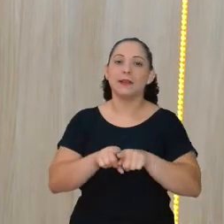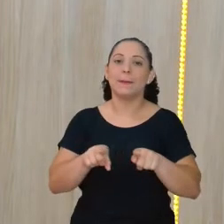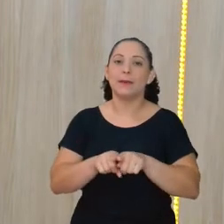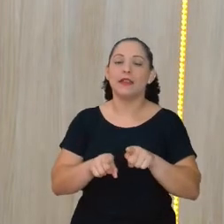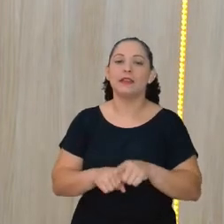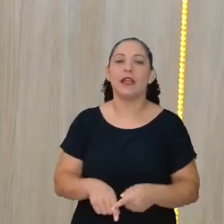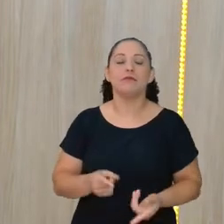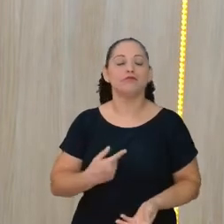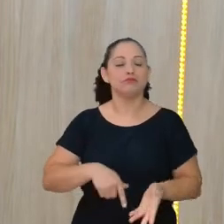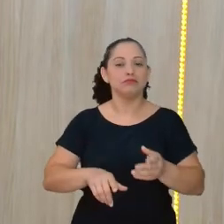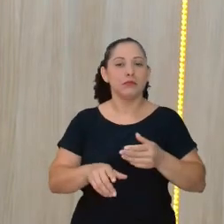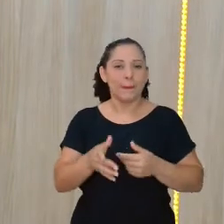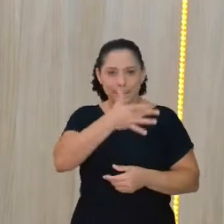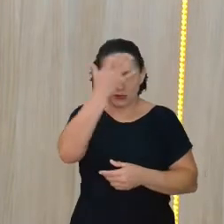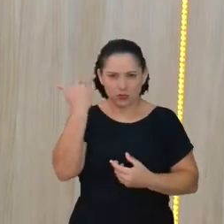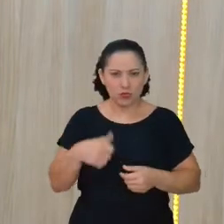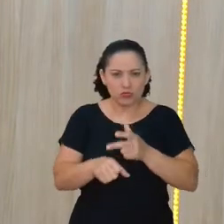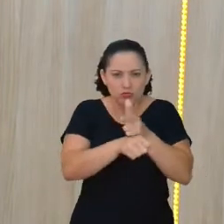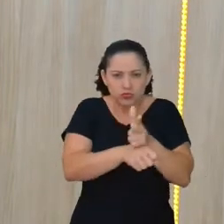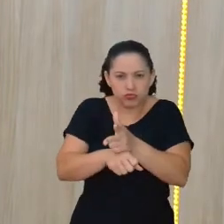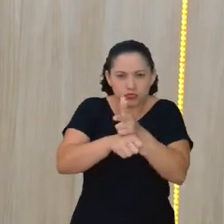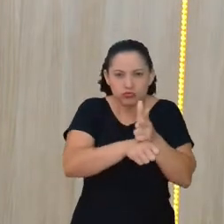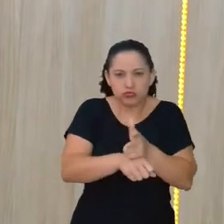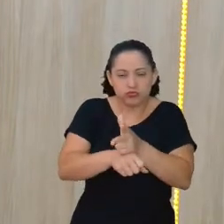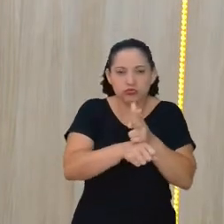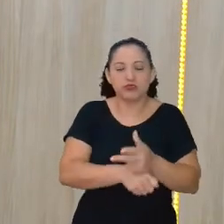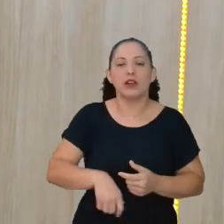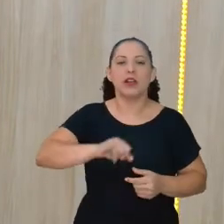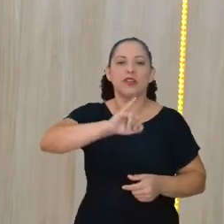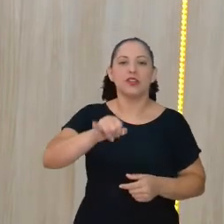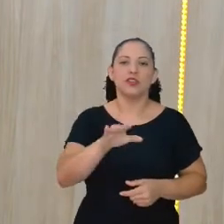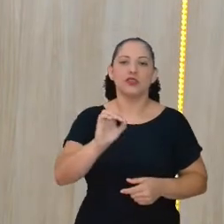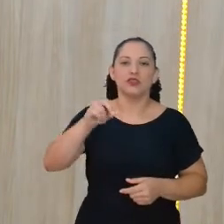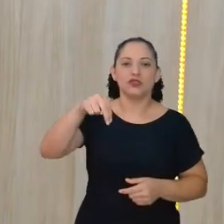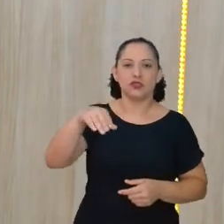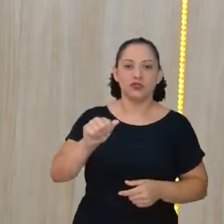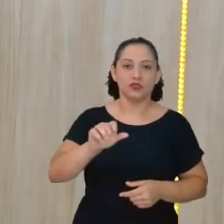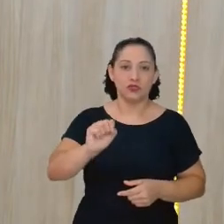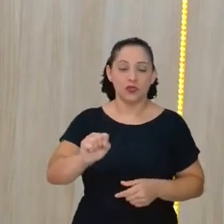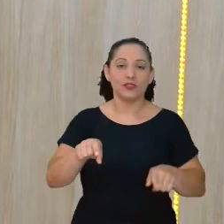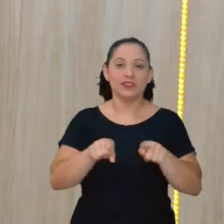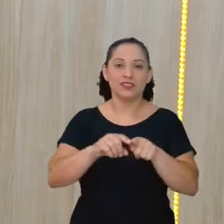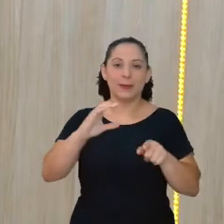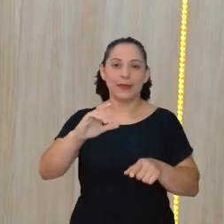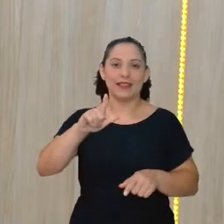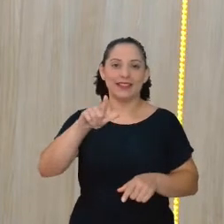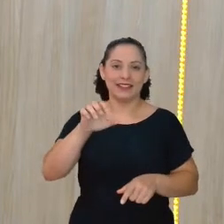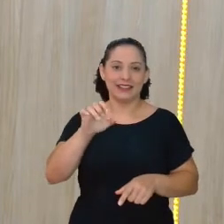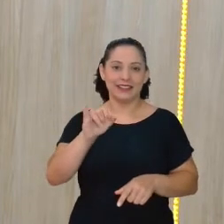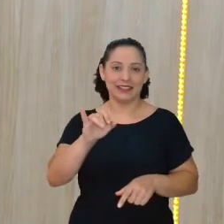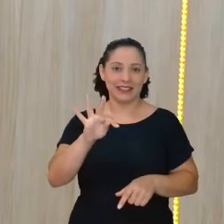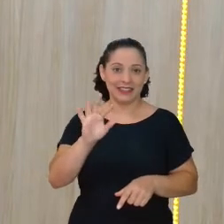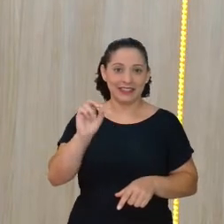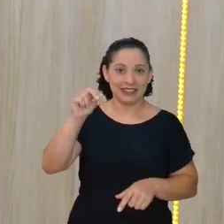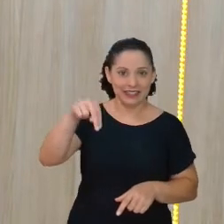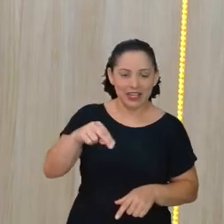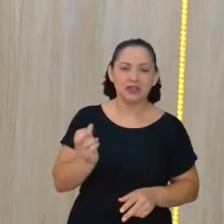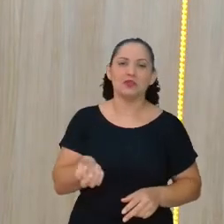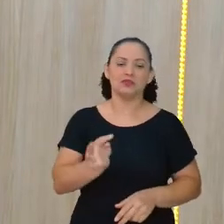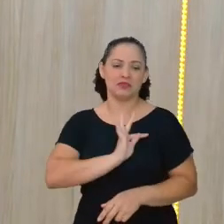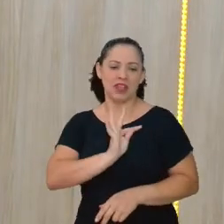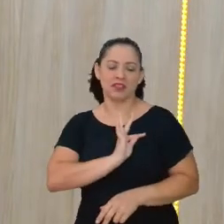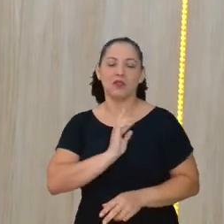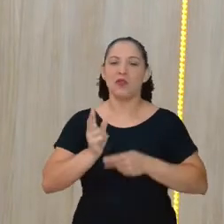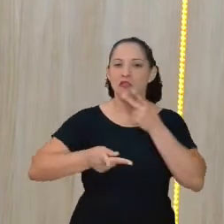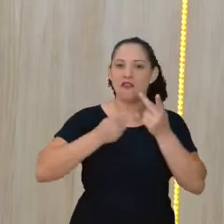nosso produtor. Estou também com o Cleiton, ele que comanda toda a parte técnica. Ele que diz, inclusive, se está tudo ok. Está